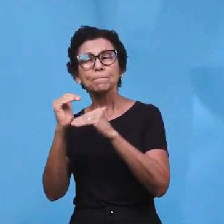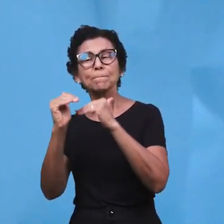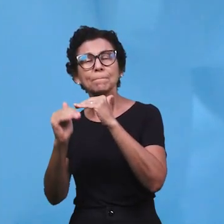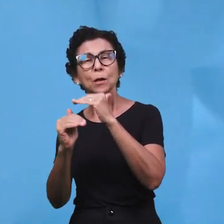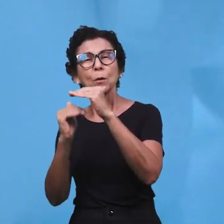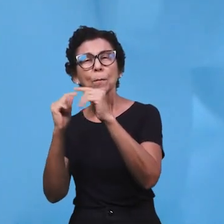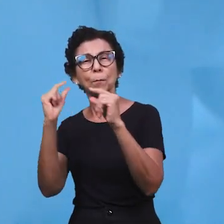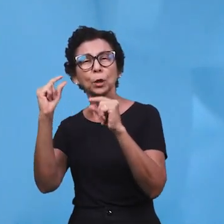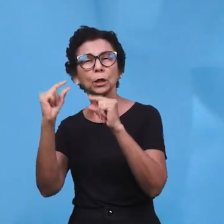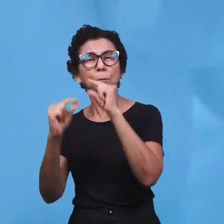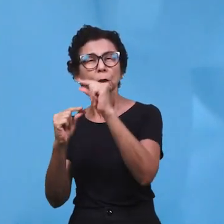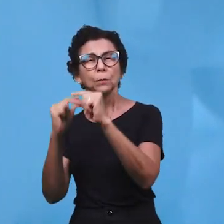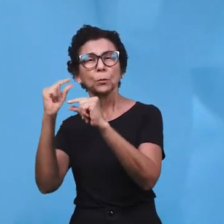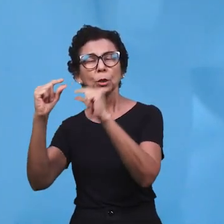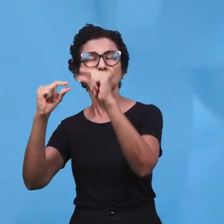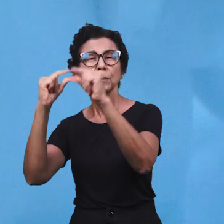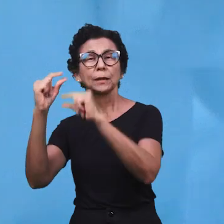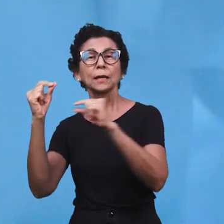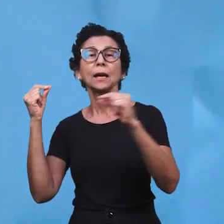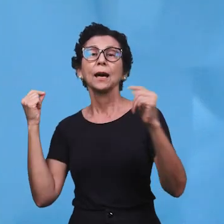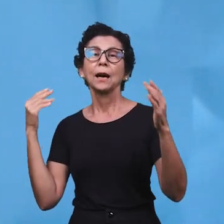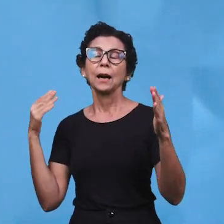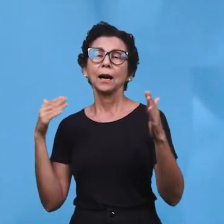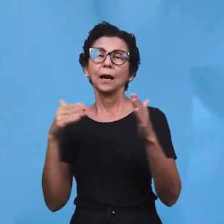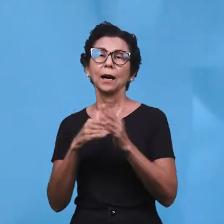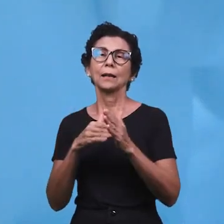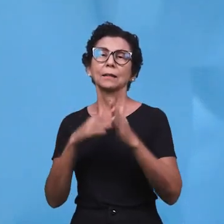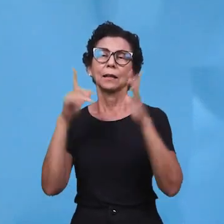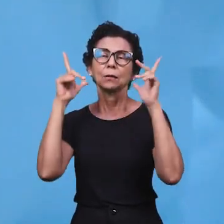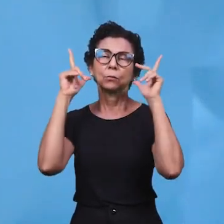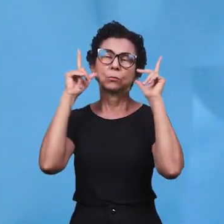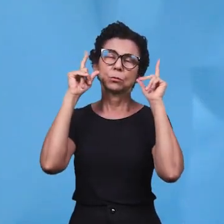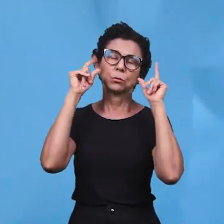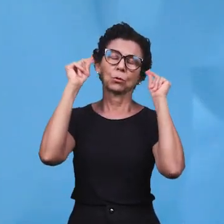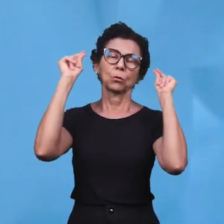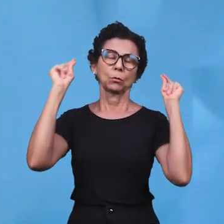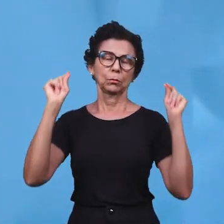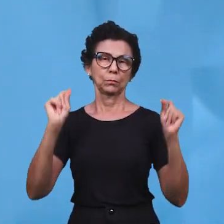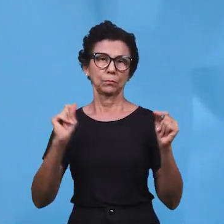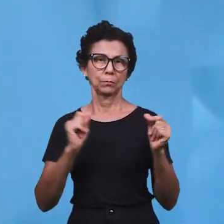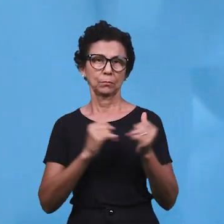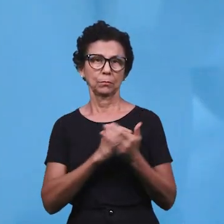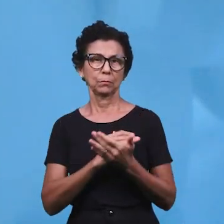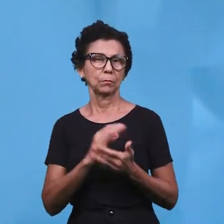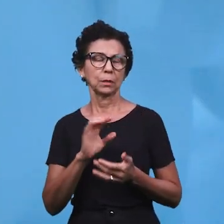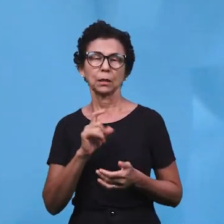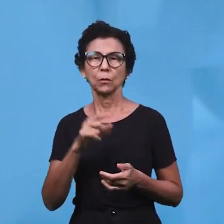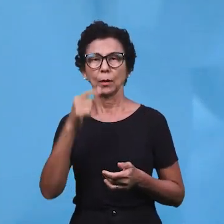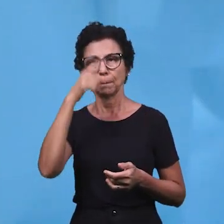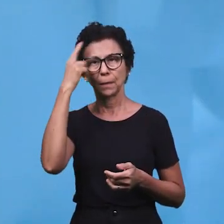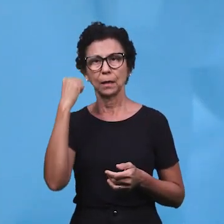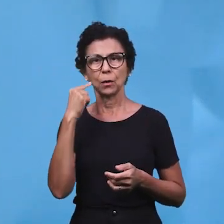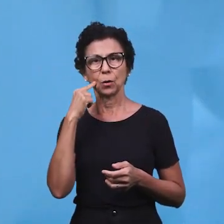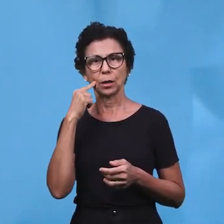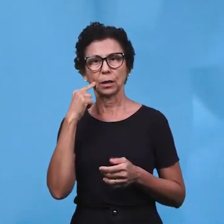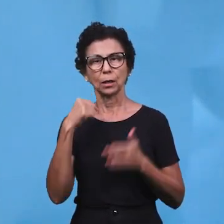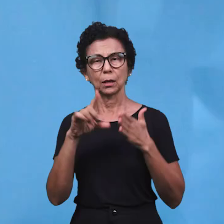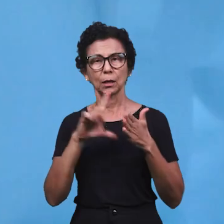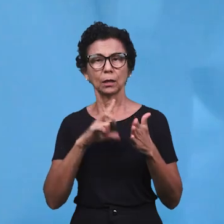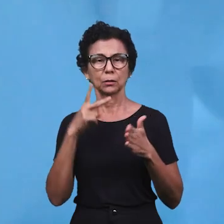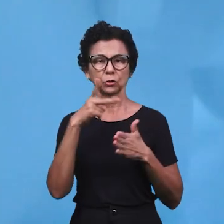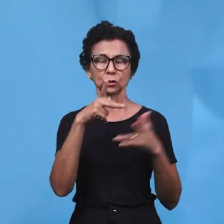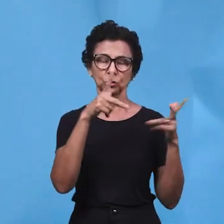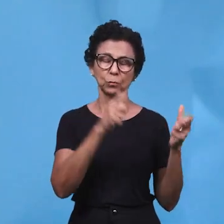que aí vai auxiliar no início do sono. Só que o início da produção dela não é meia hora antes de dormir,